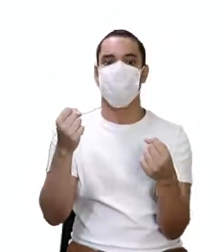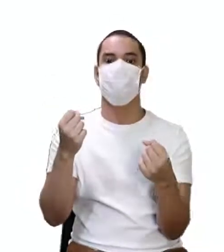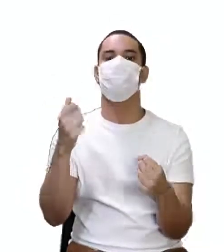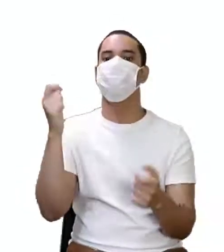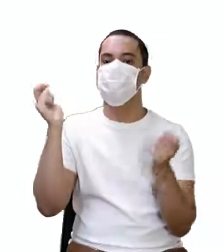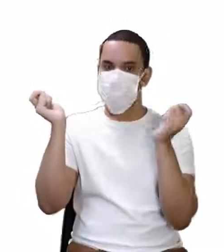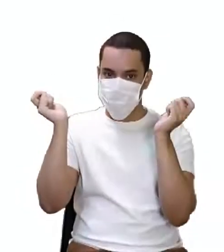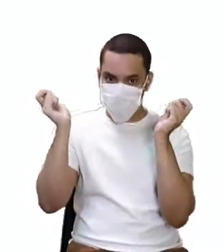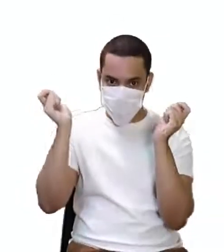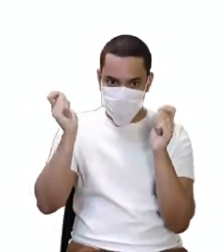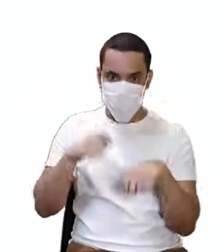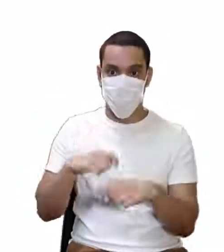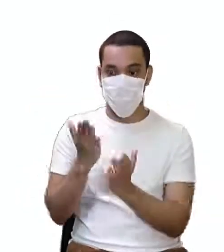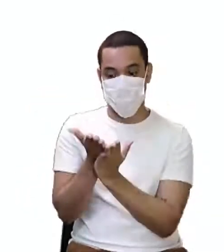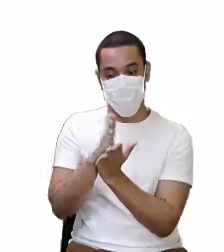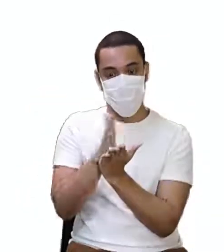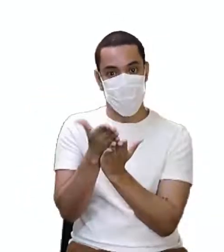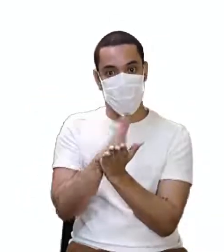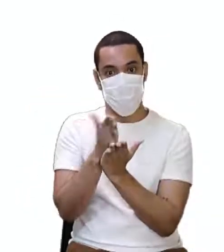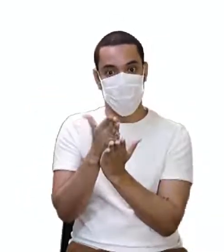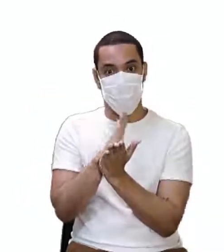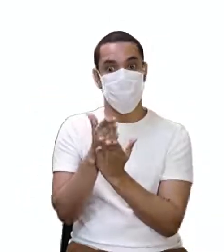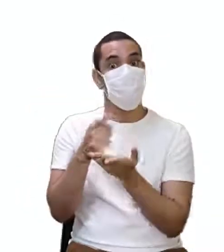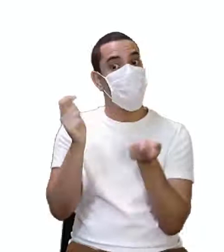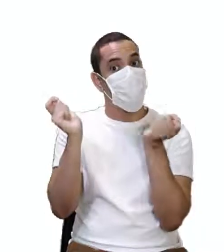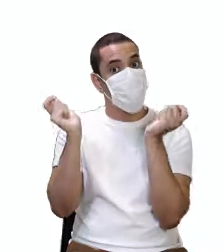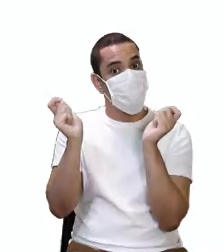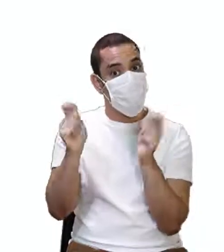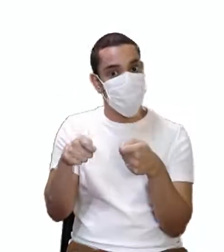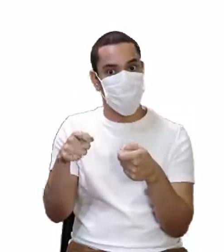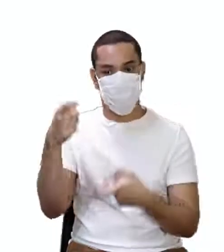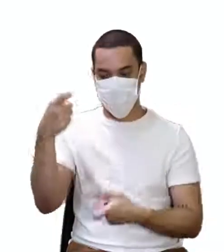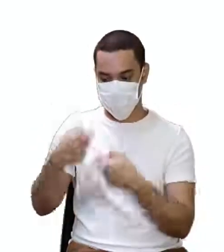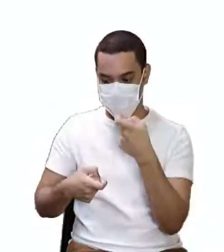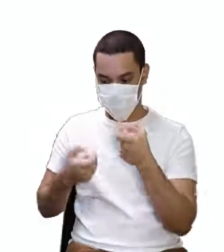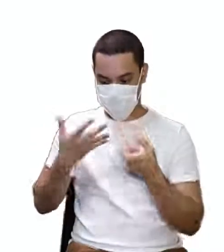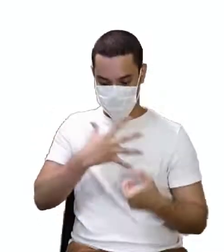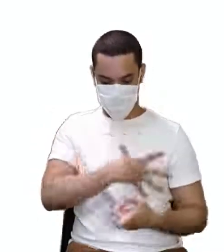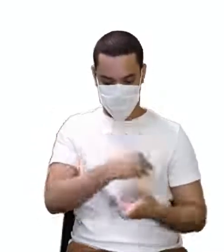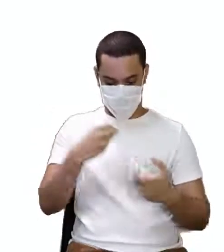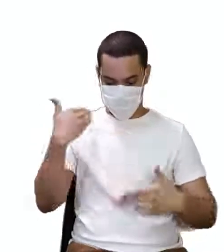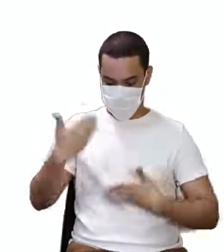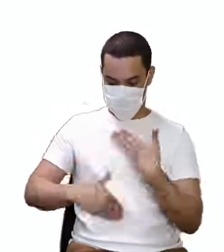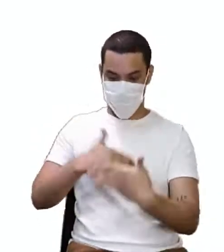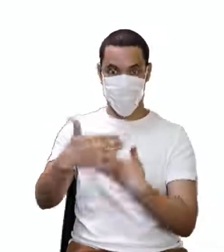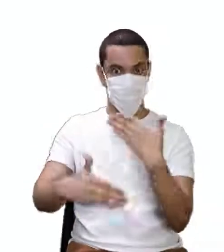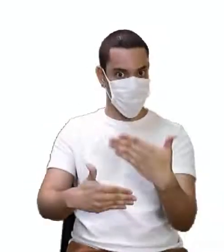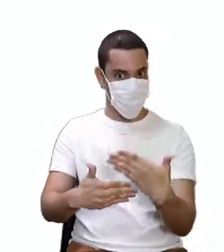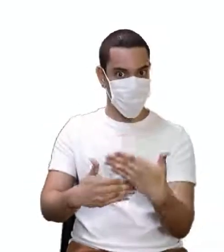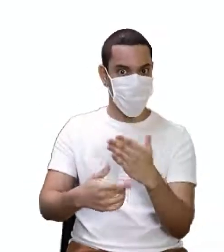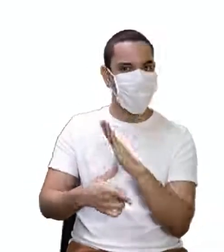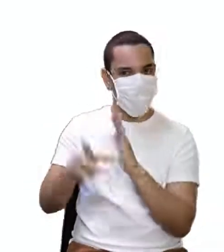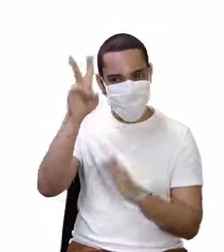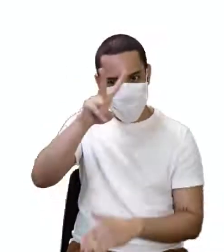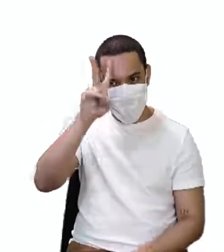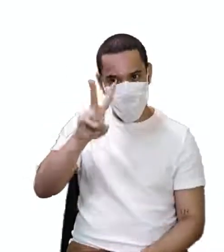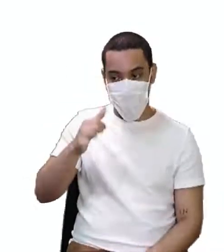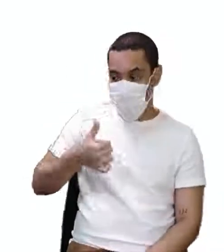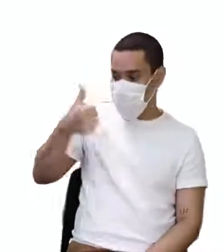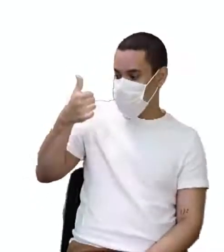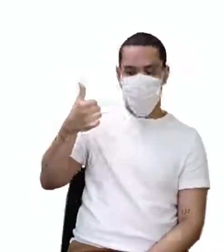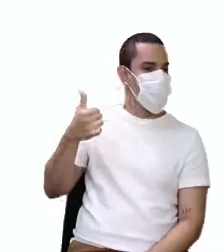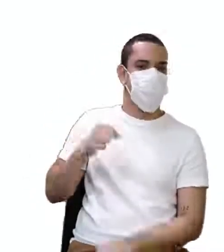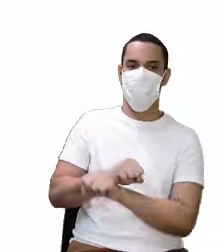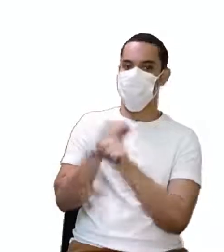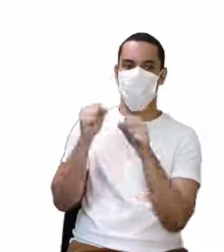híbridos férteis. Ah, no outro chegava a formar, mas eles eram estéreis, ou então não chegava à